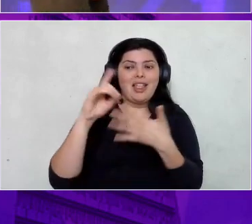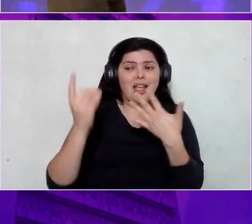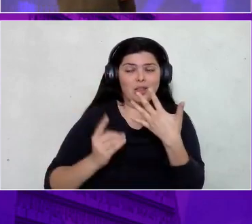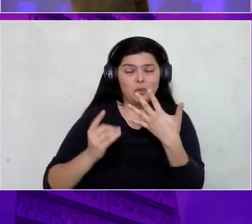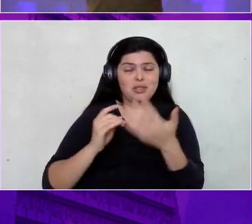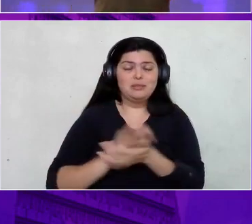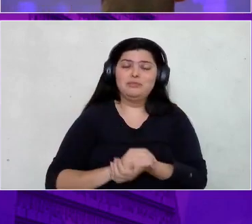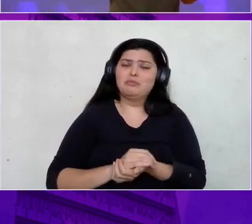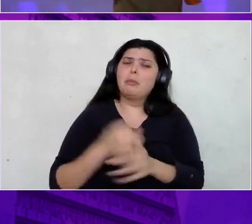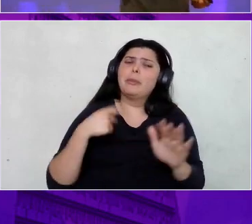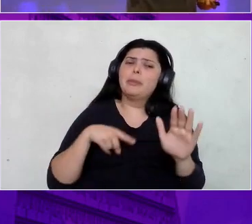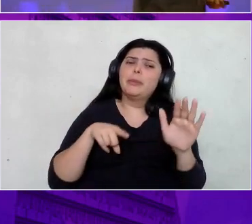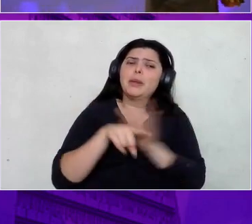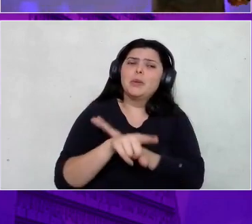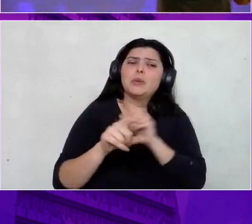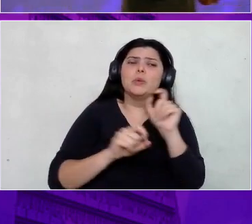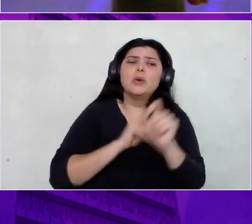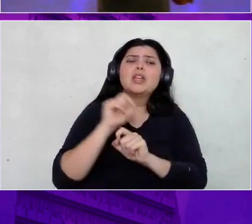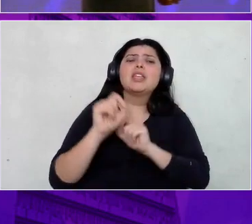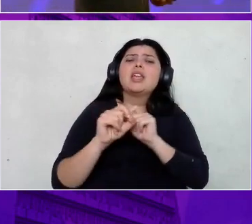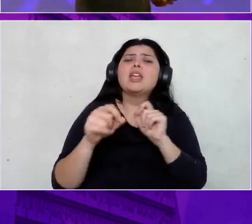pergunto, de quem são os dados?